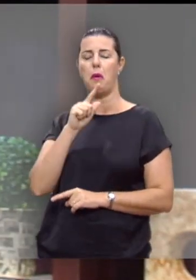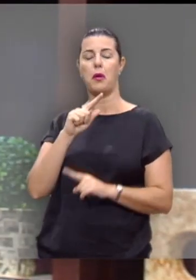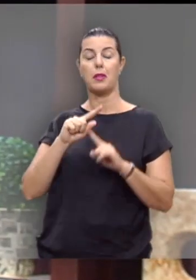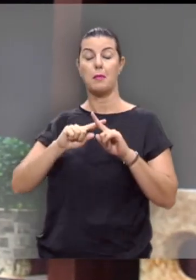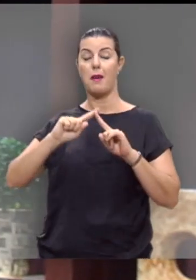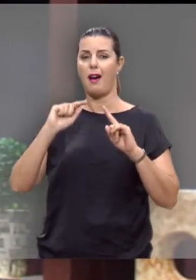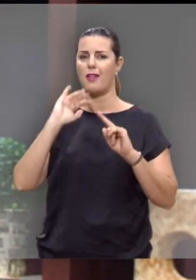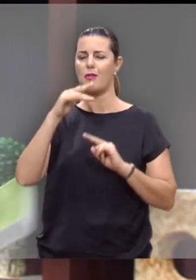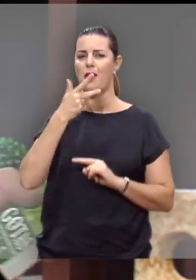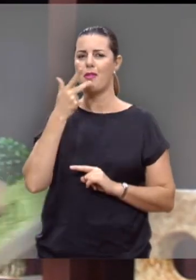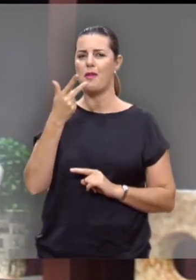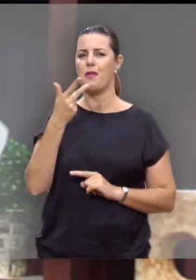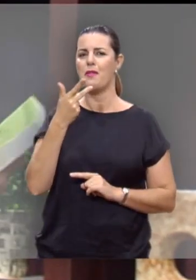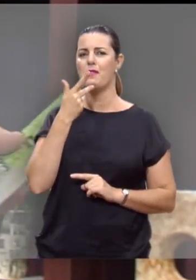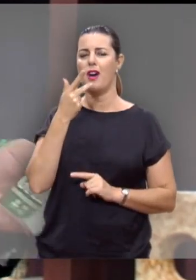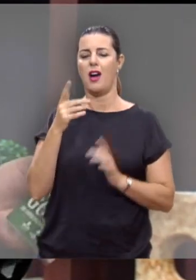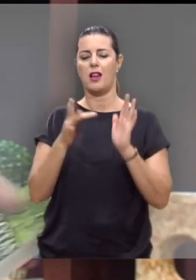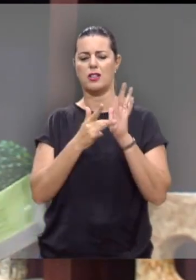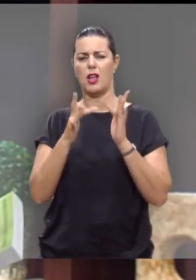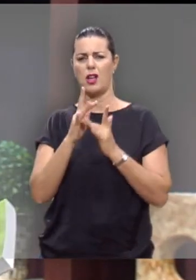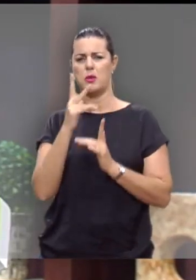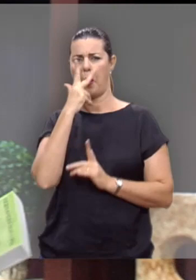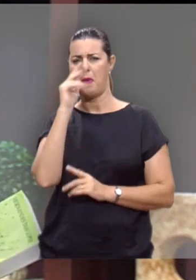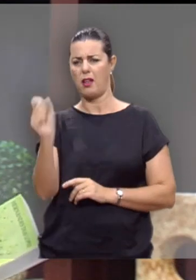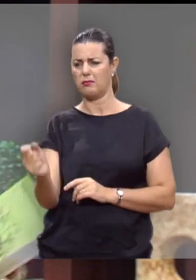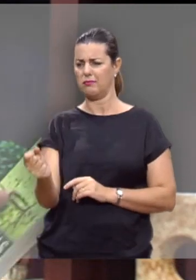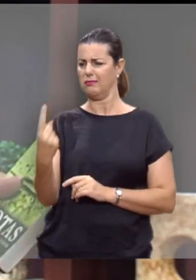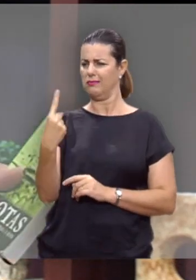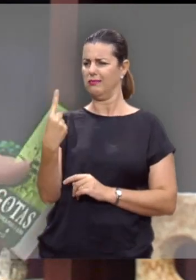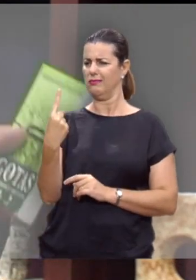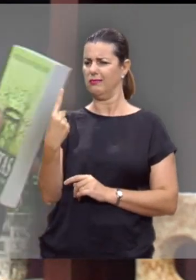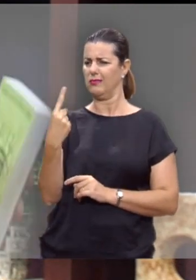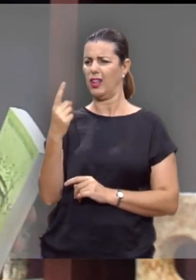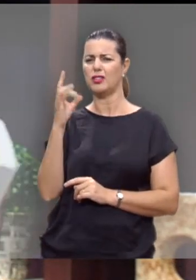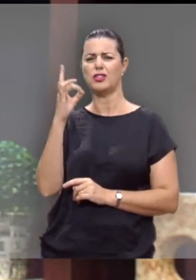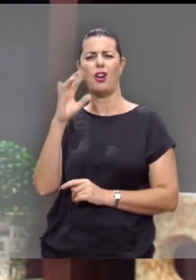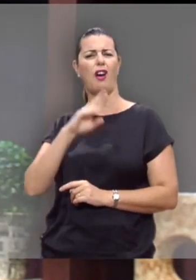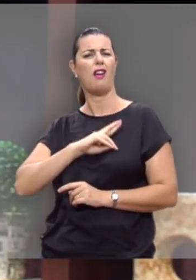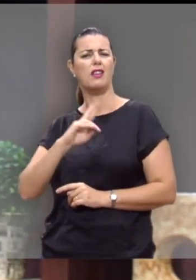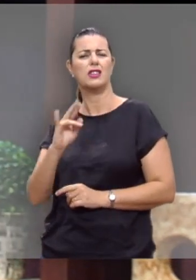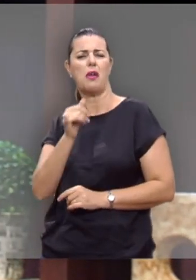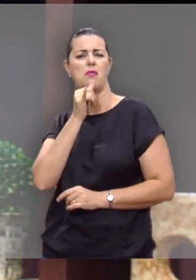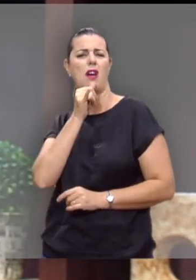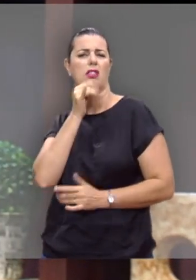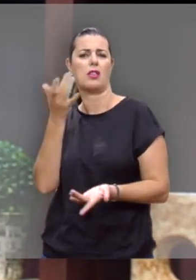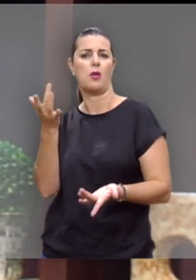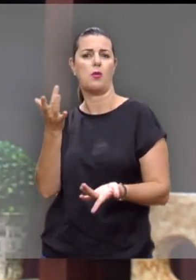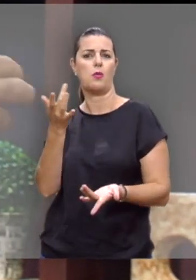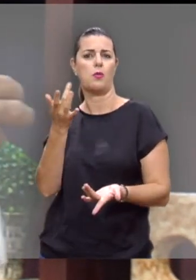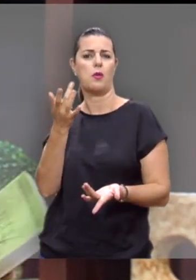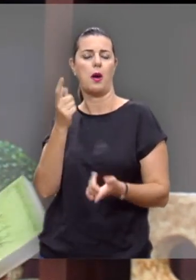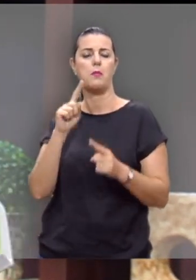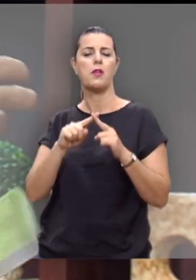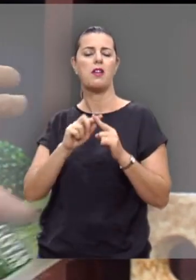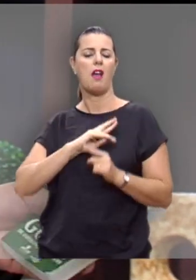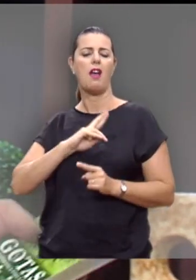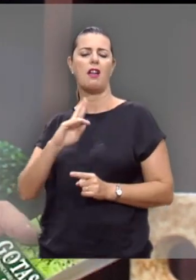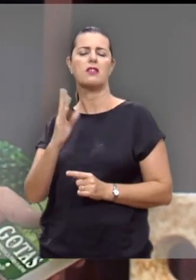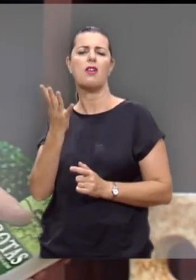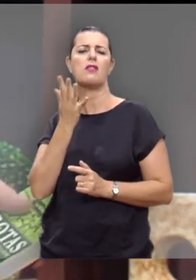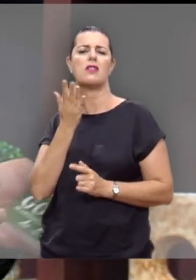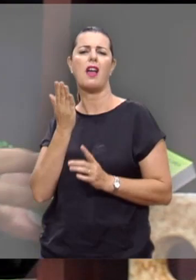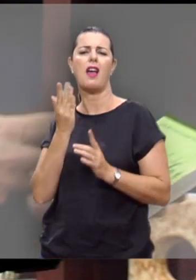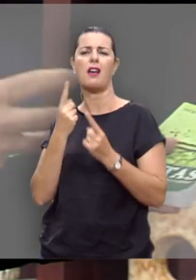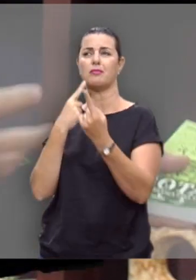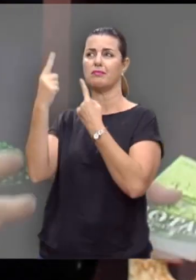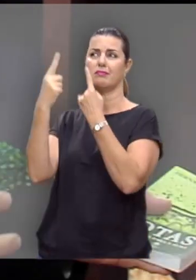Quando se fala de Jesus, sempre causa assim, uma estranheza para aqueles que são meramente religiosos. É. Porque a religião quer fazer esse papel